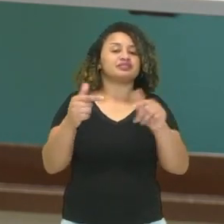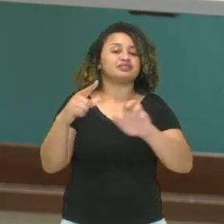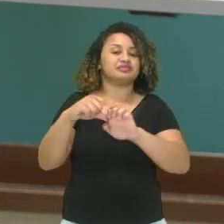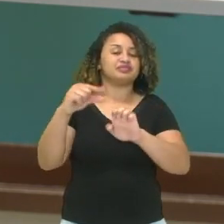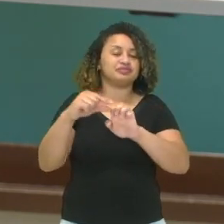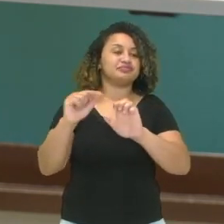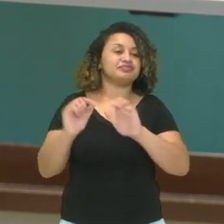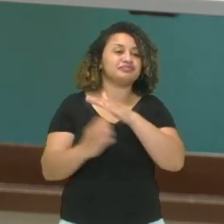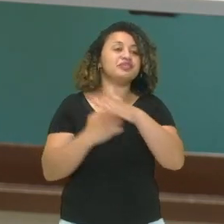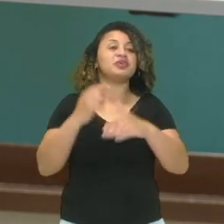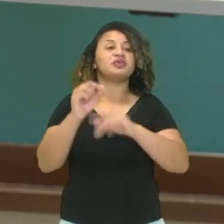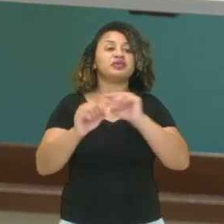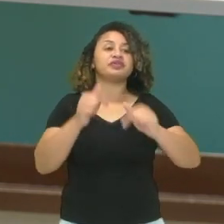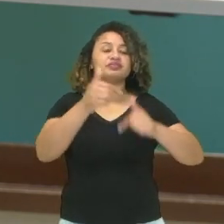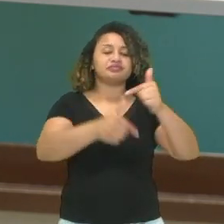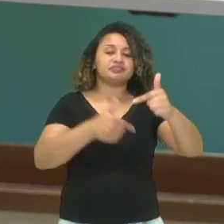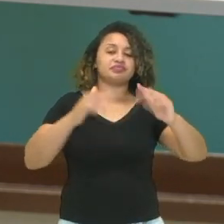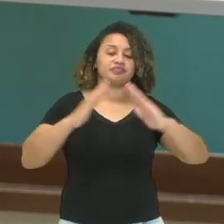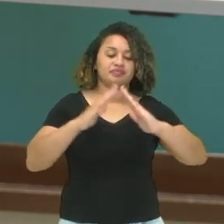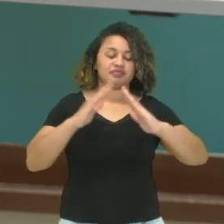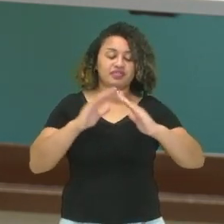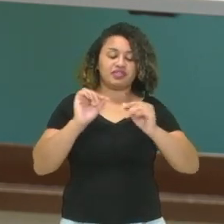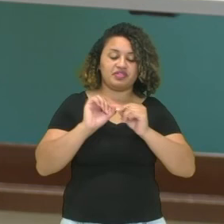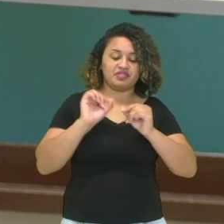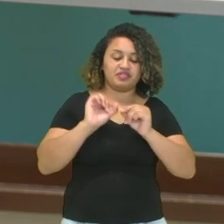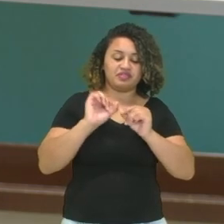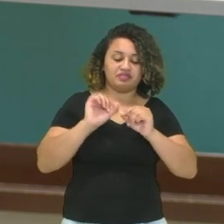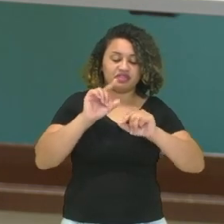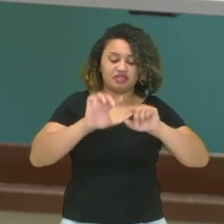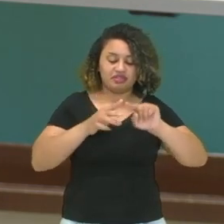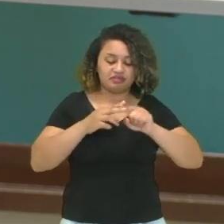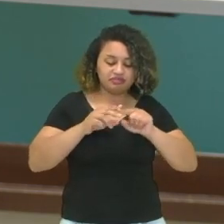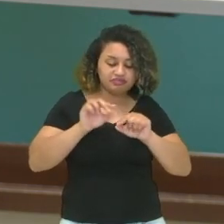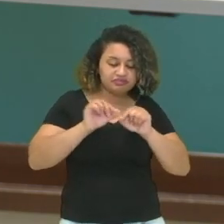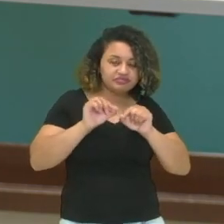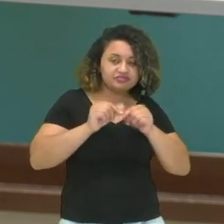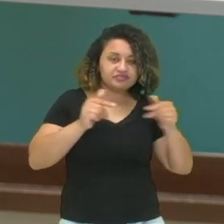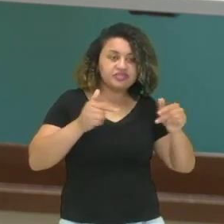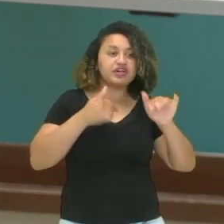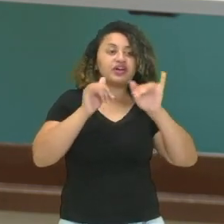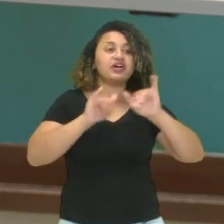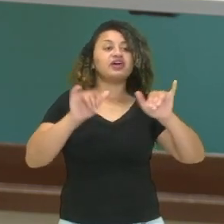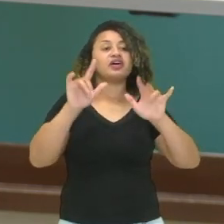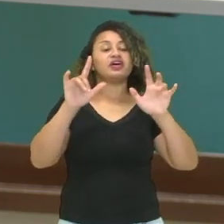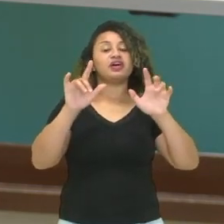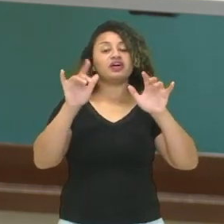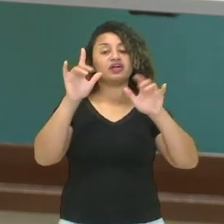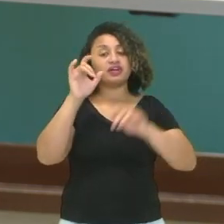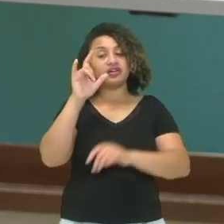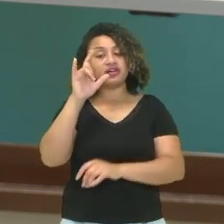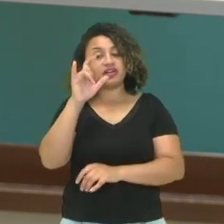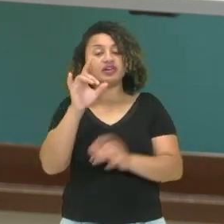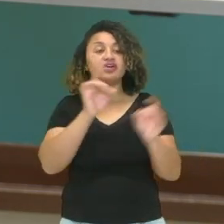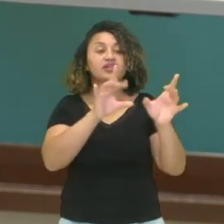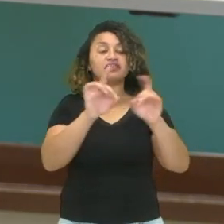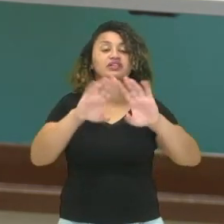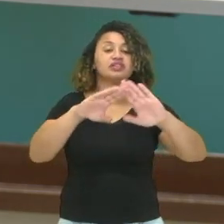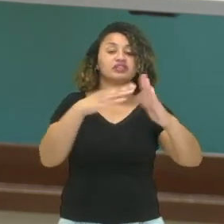plano de ação é trabalhar em casa, produzindo as peças, anunciar no Instagram, vender na